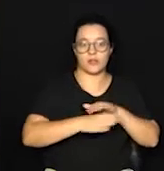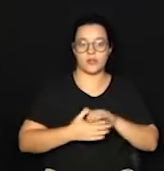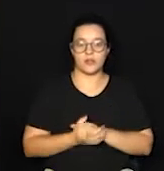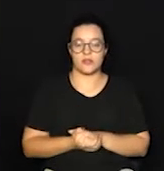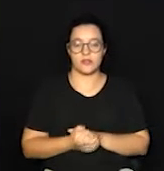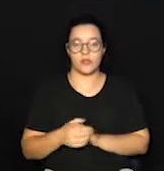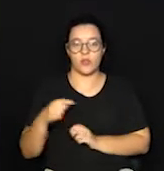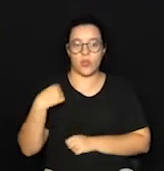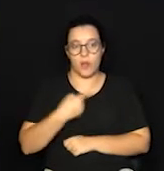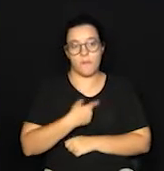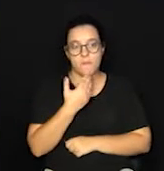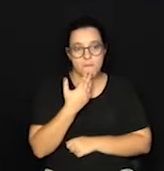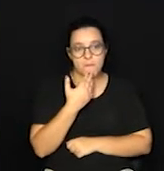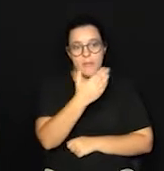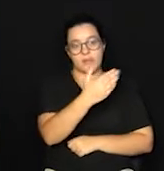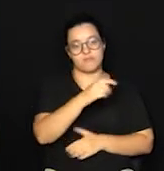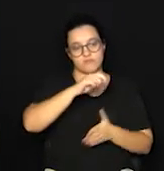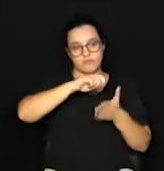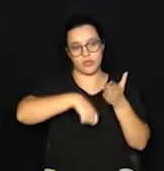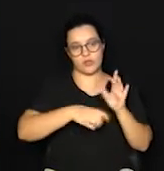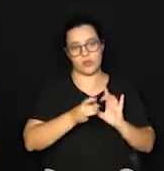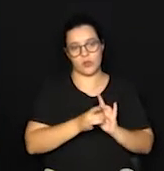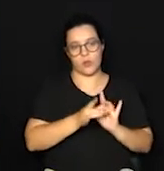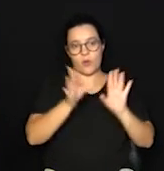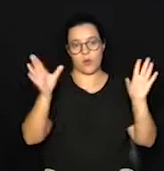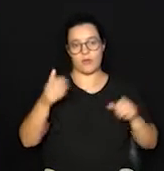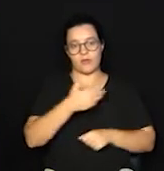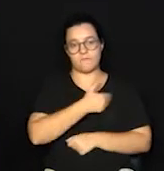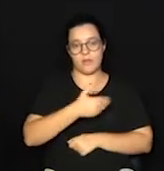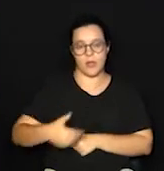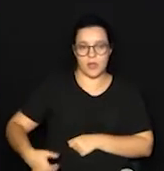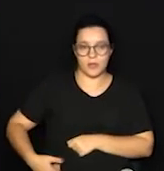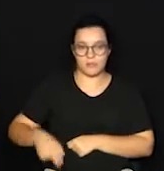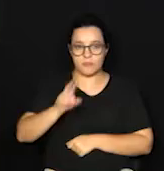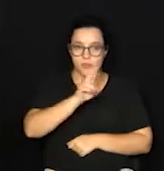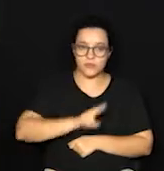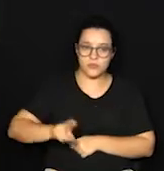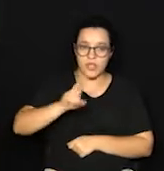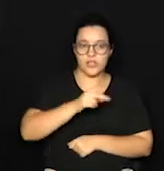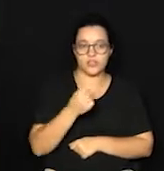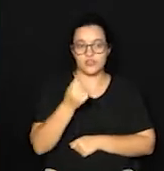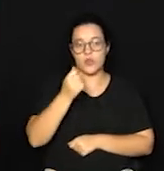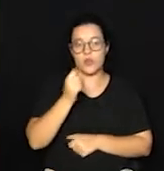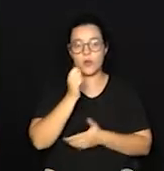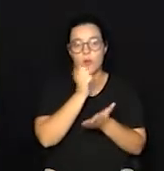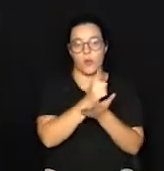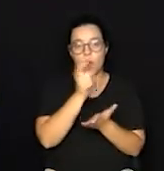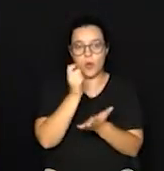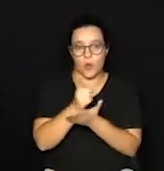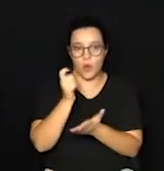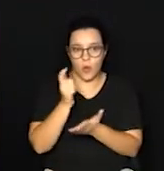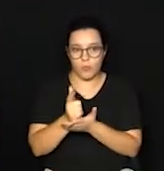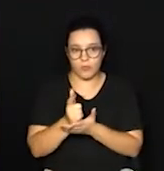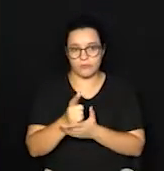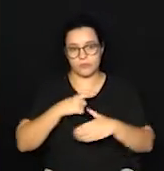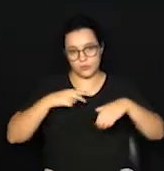uma autorização para usar essa verba para comprar um